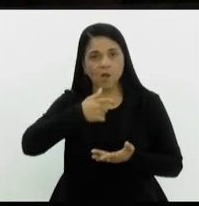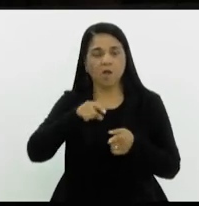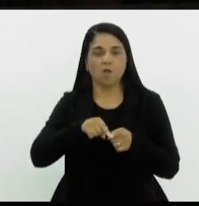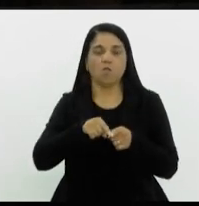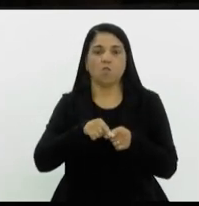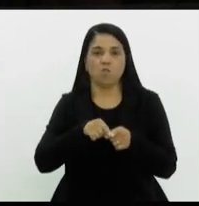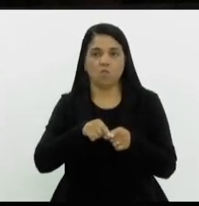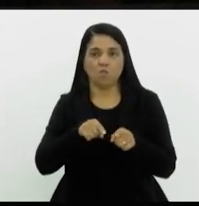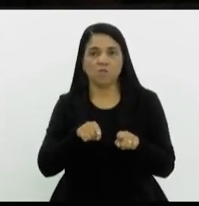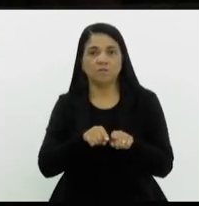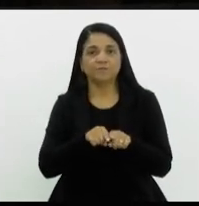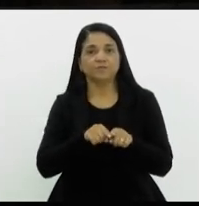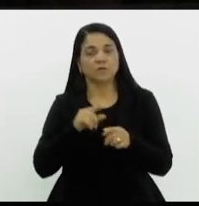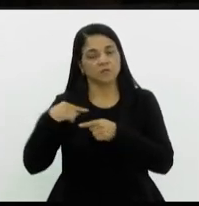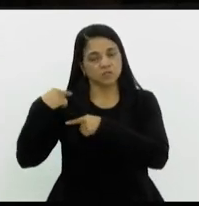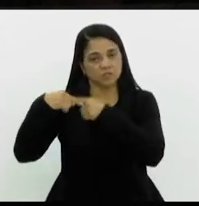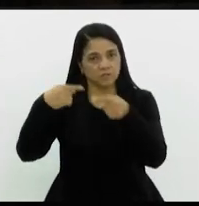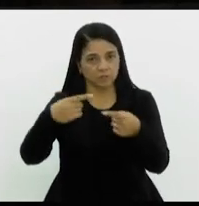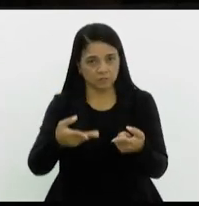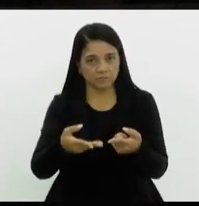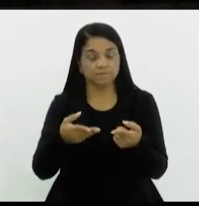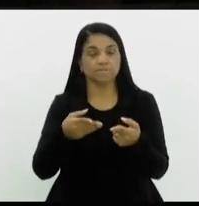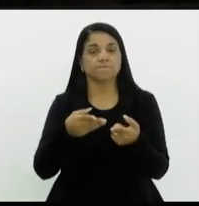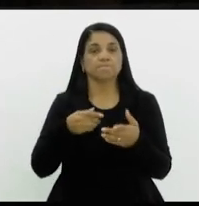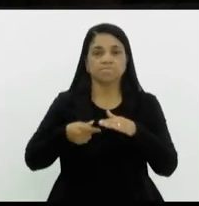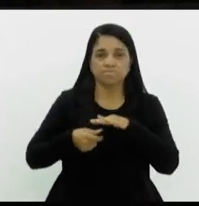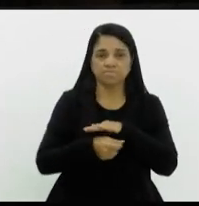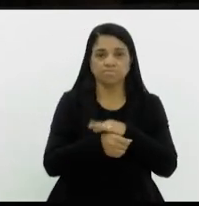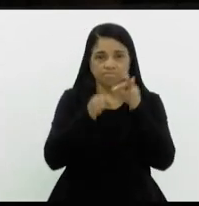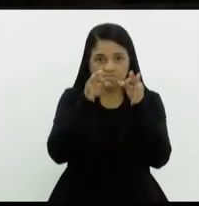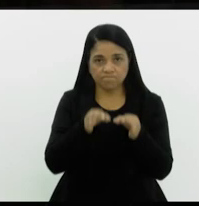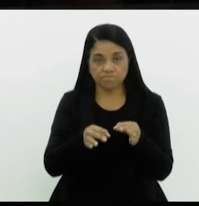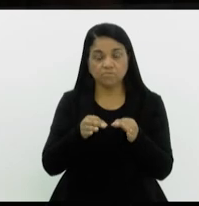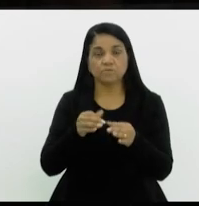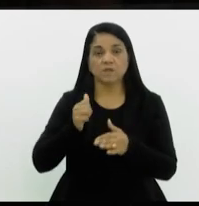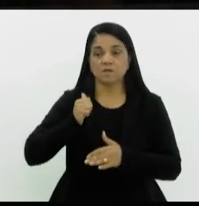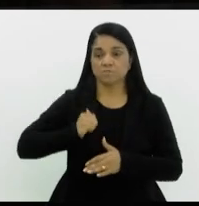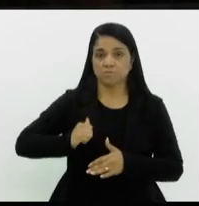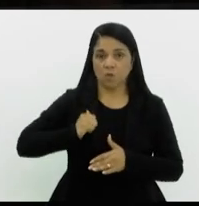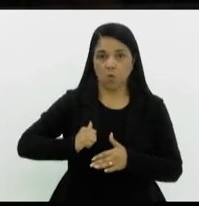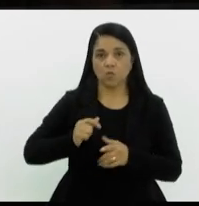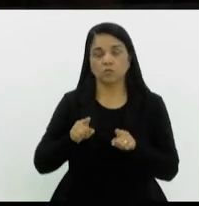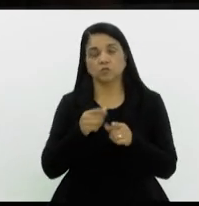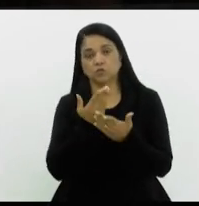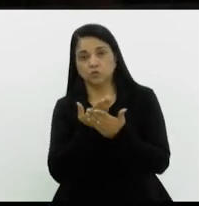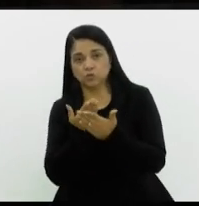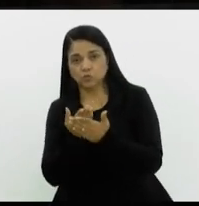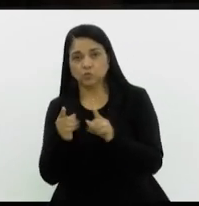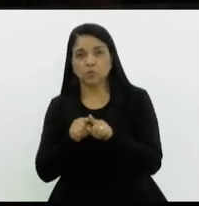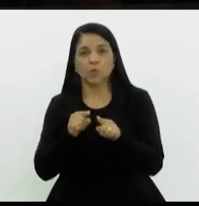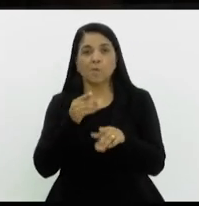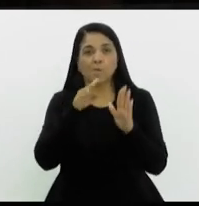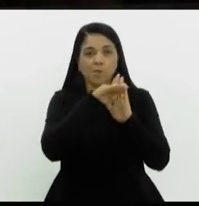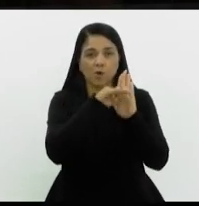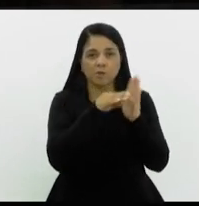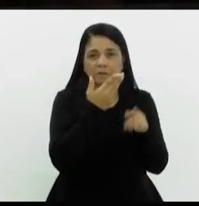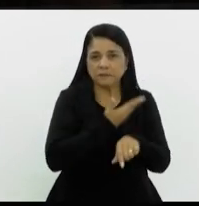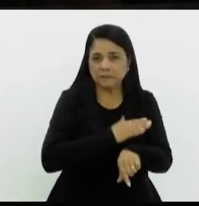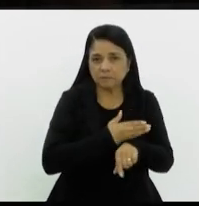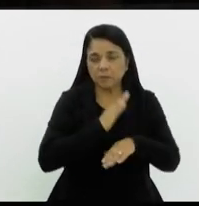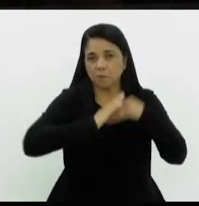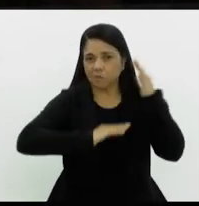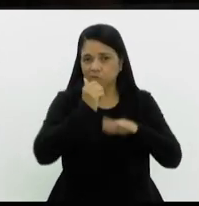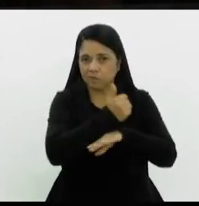Com recursos adequados, podemos financiar bolsas de estudo, programas de treinamento profissional